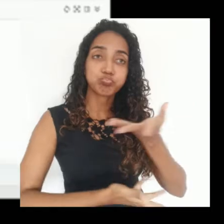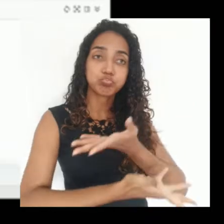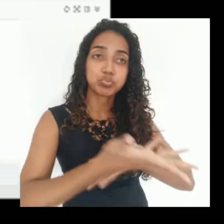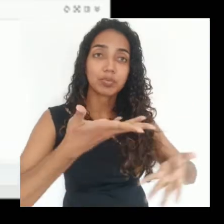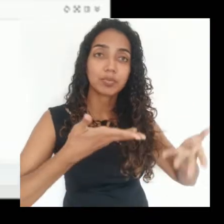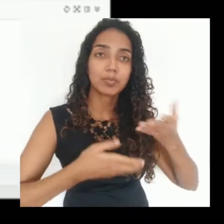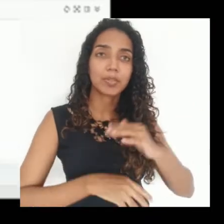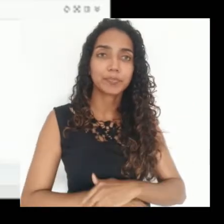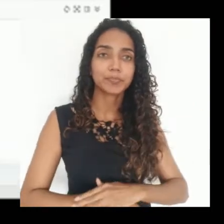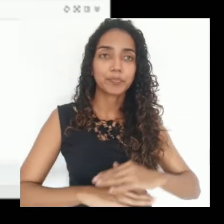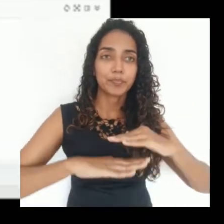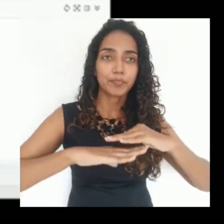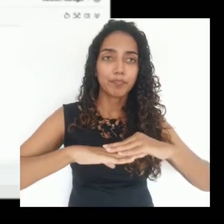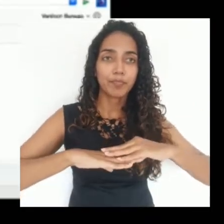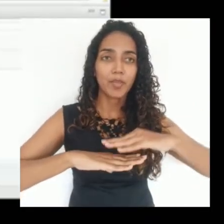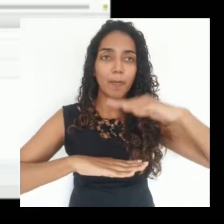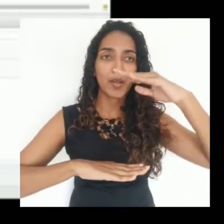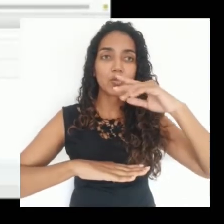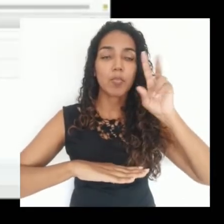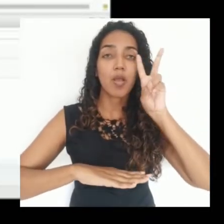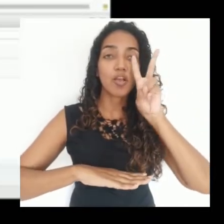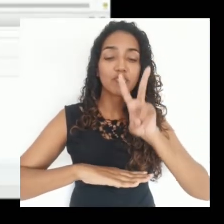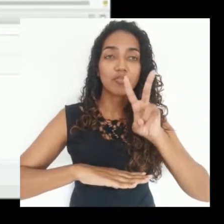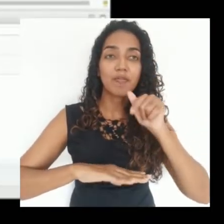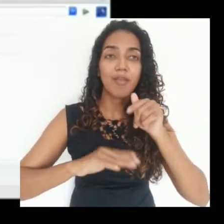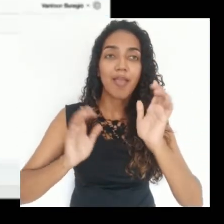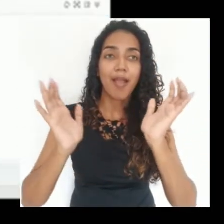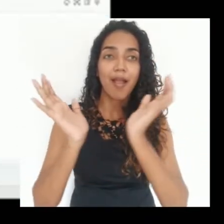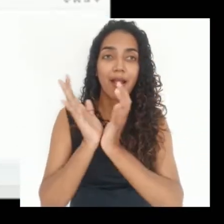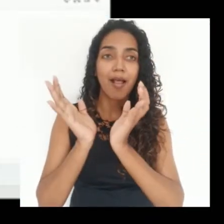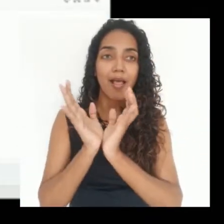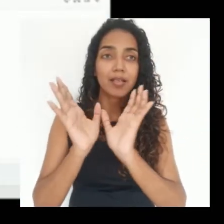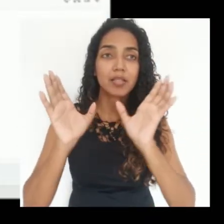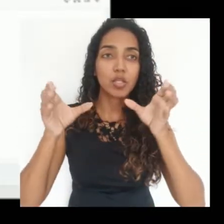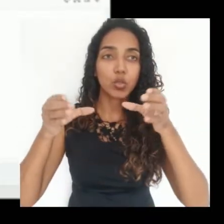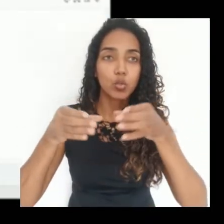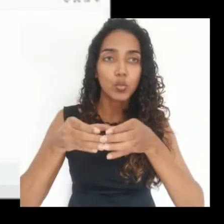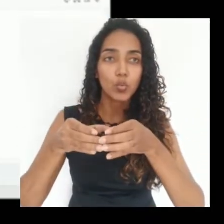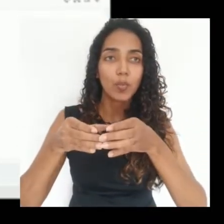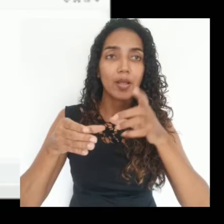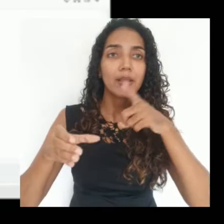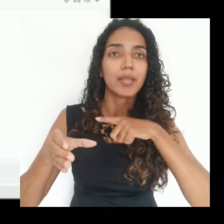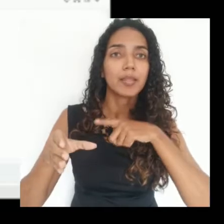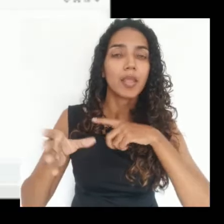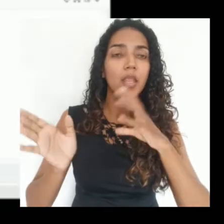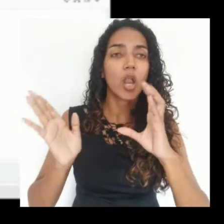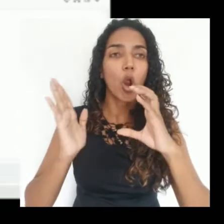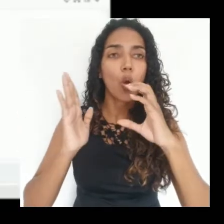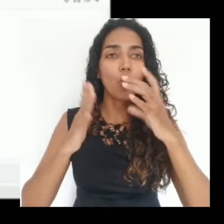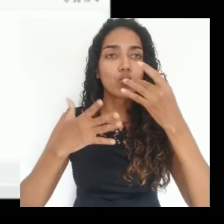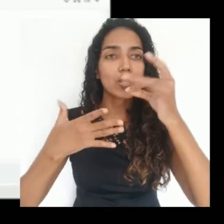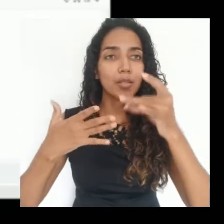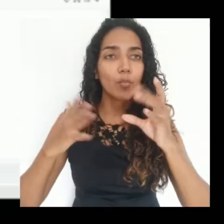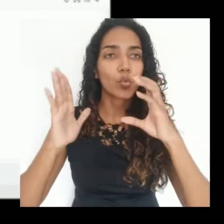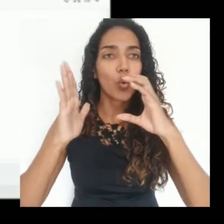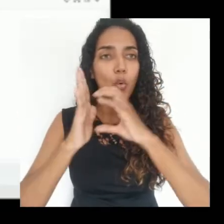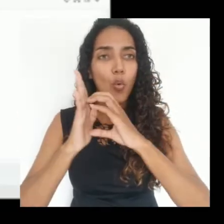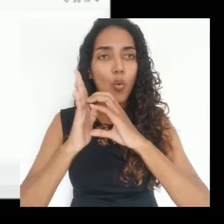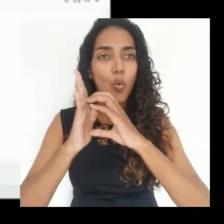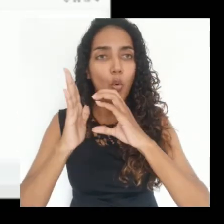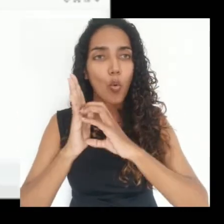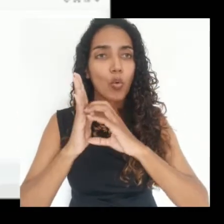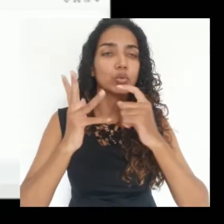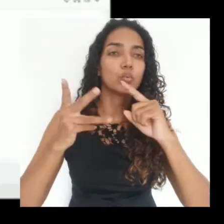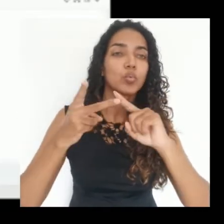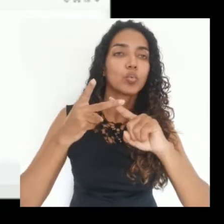aqui a classe turma, em que você tem os atributos código e nome, conforme está aqui especificado no